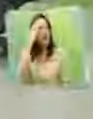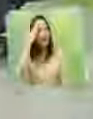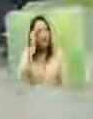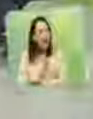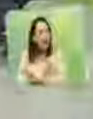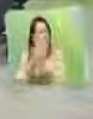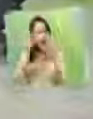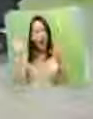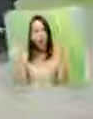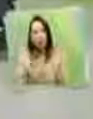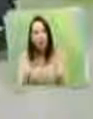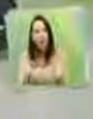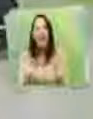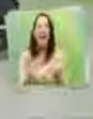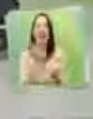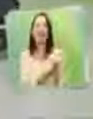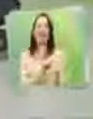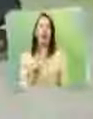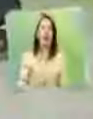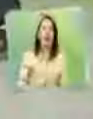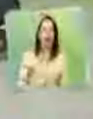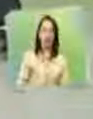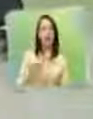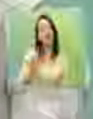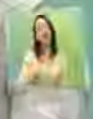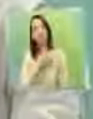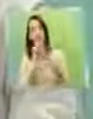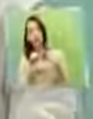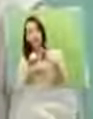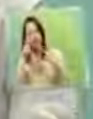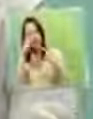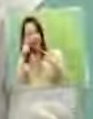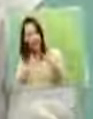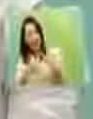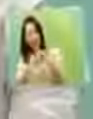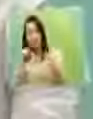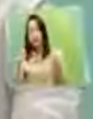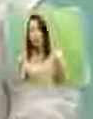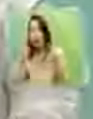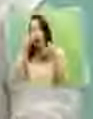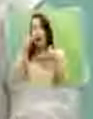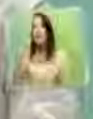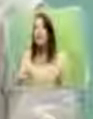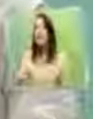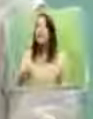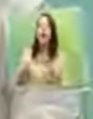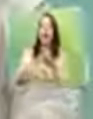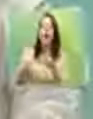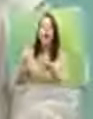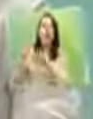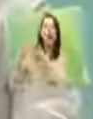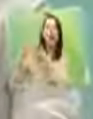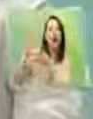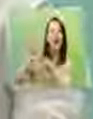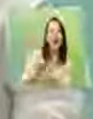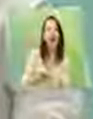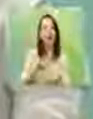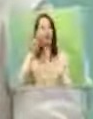claro, ele não vai conseguir realizar bem. Uhum. O segundo ponto que eu acho interessante é chamar a atenção para a